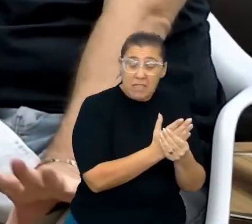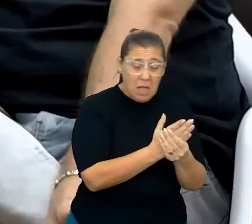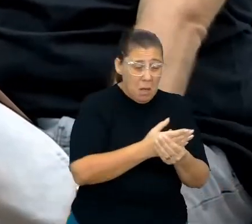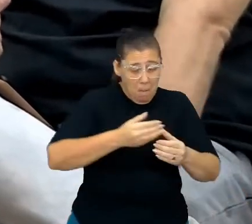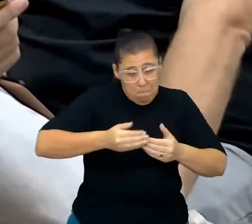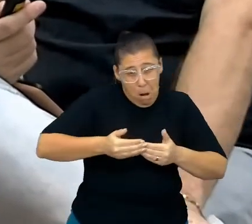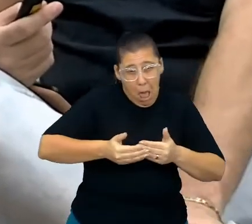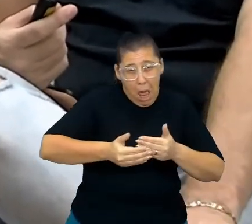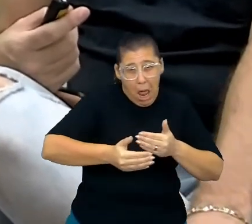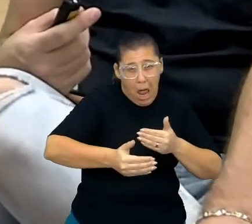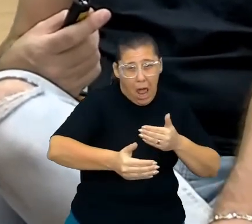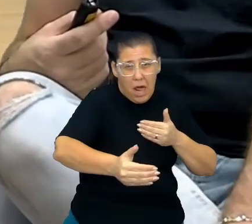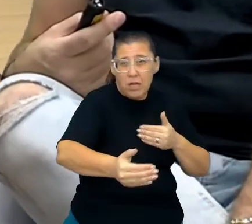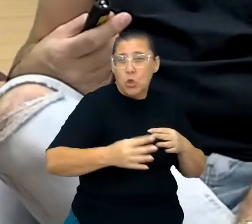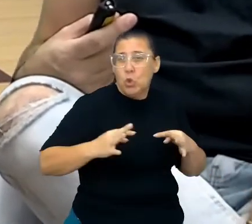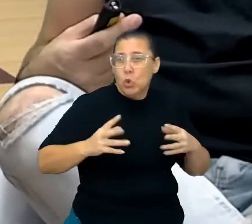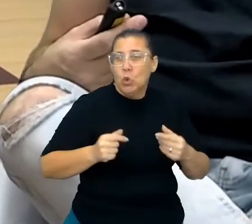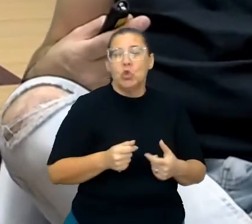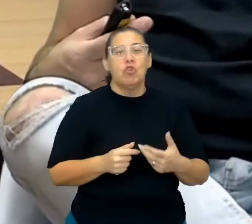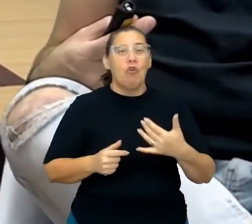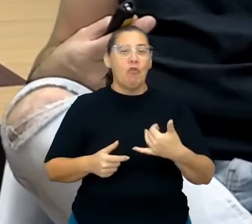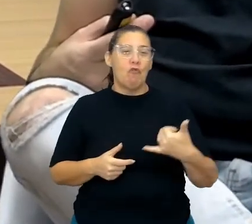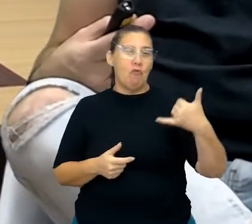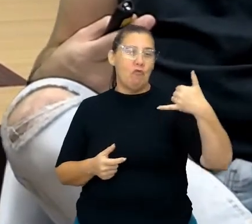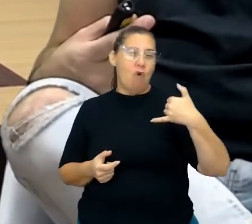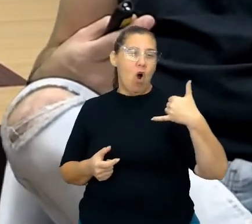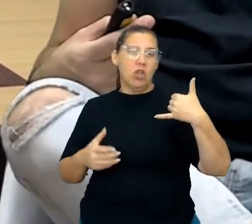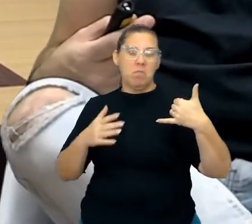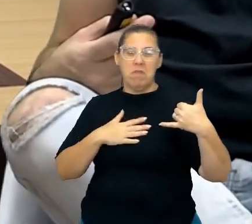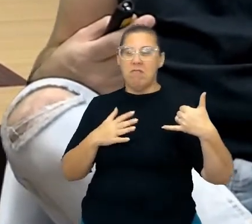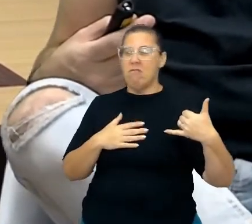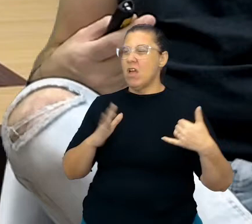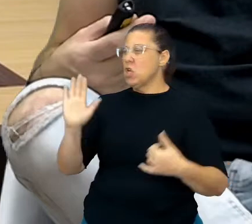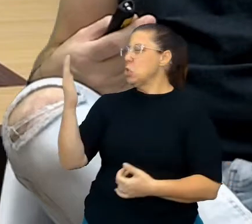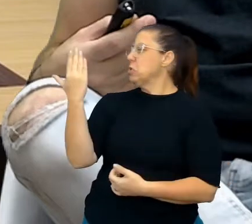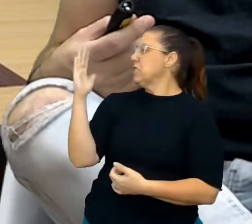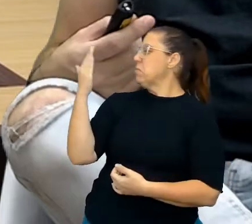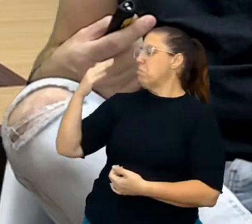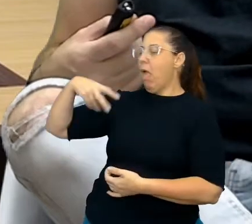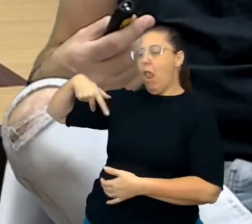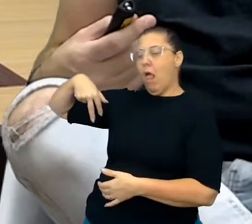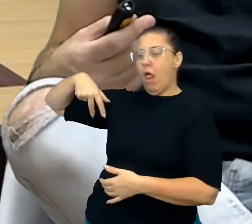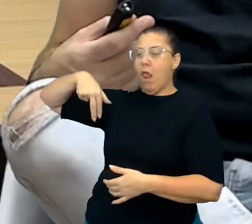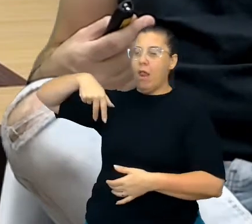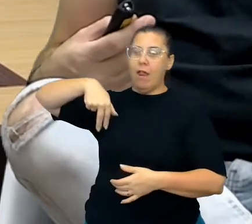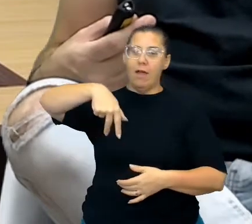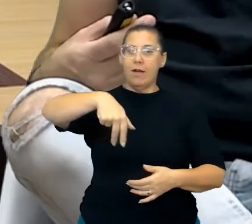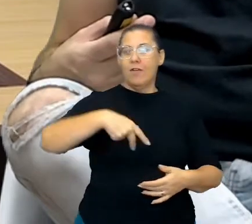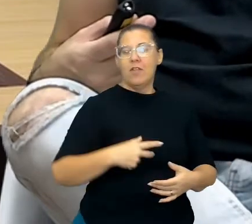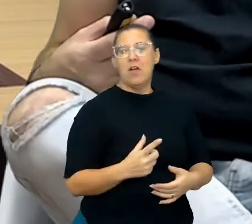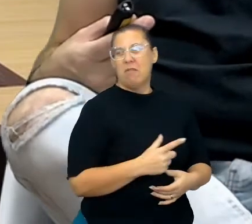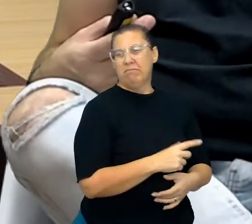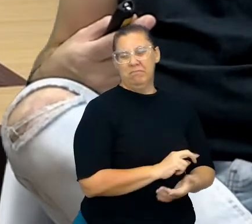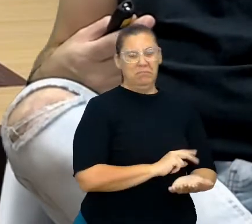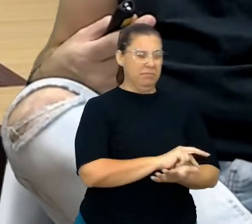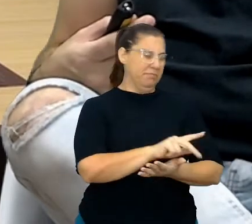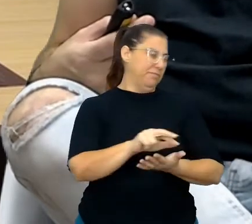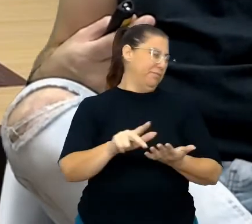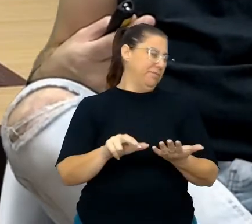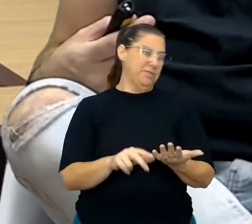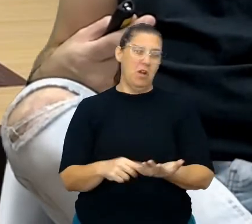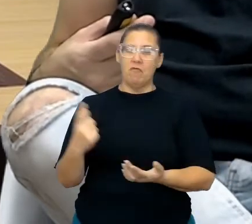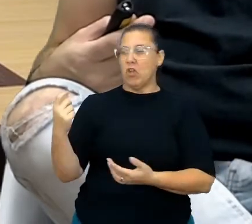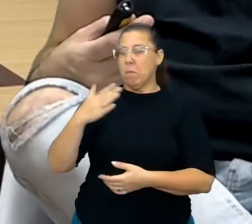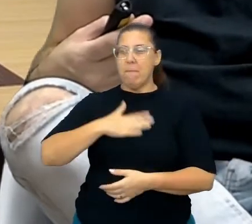inteira de selfies? Minha no espelho, andando. Um monte de foto, assim, minha, da